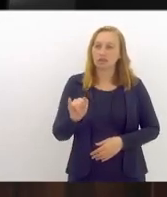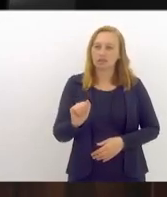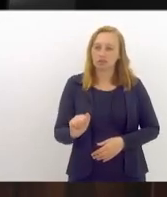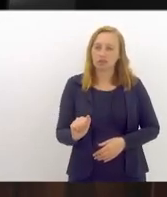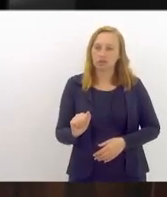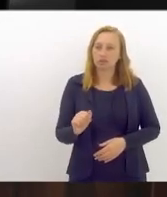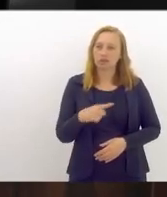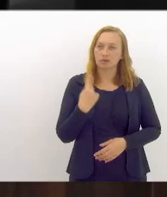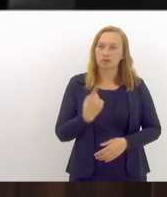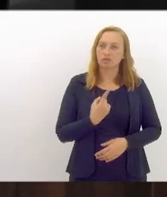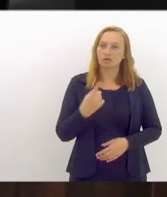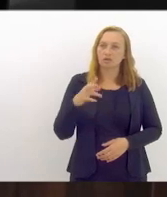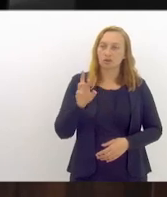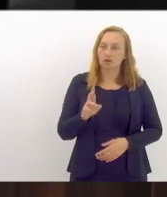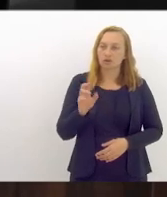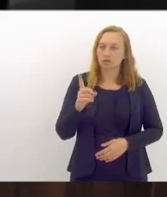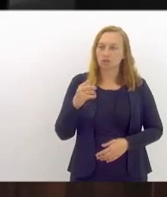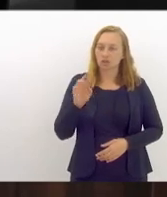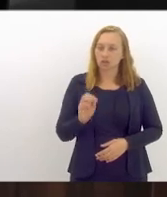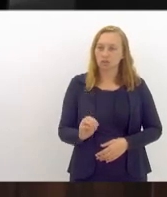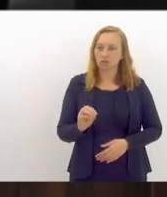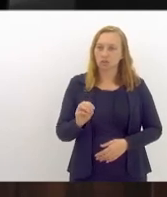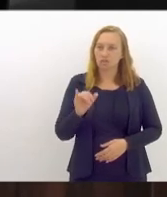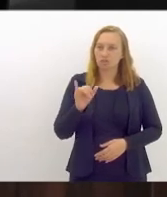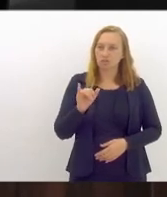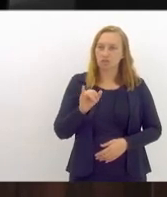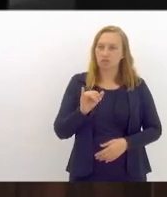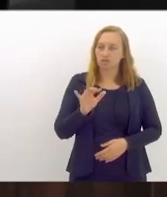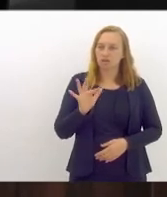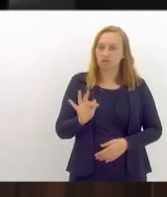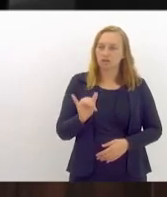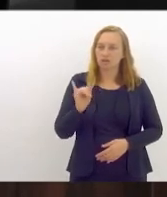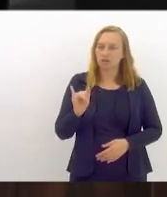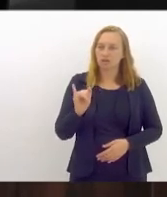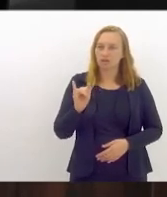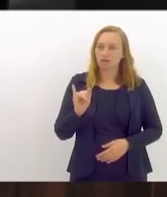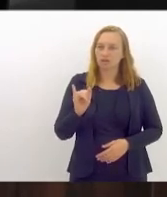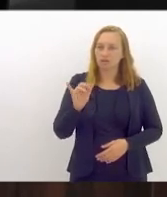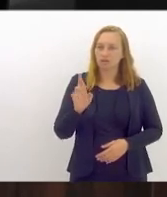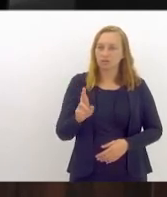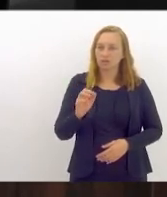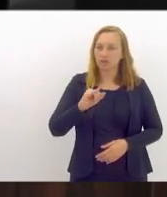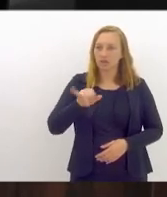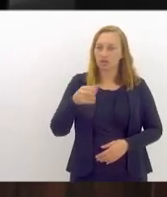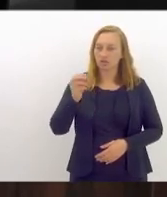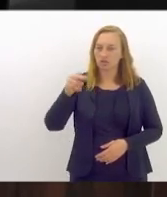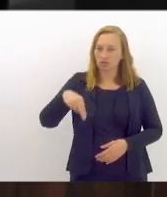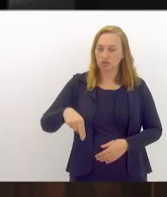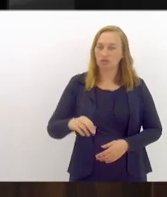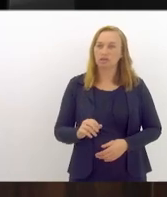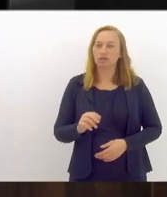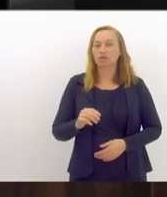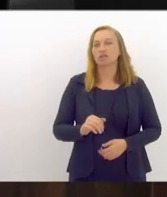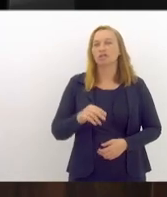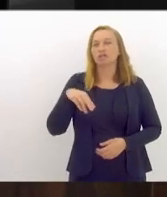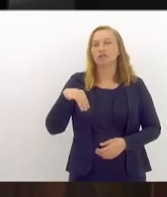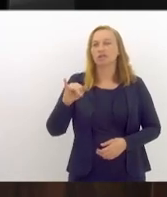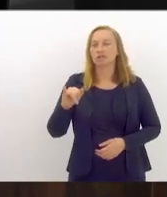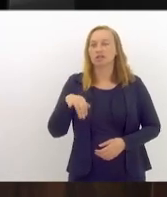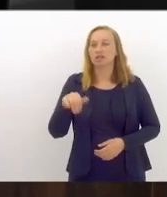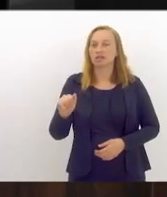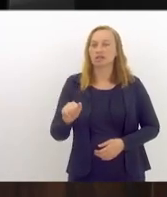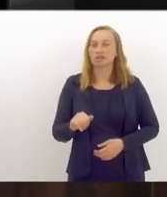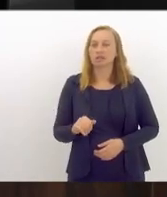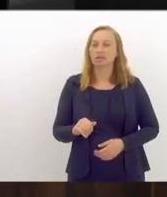e o nosso Rodrigo da frejan Nina cada um com shake Rio